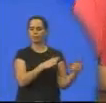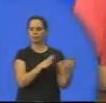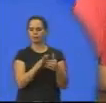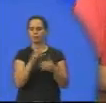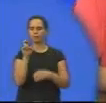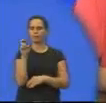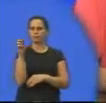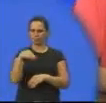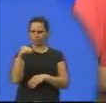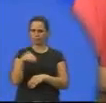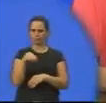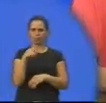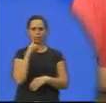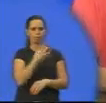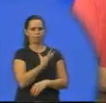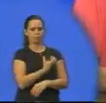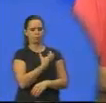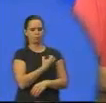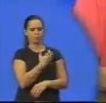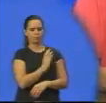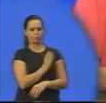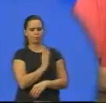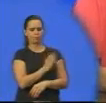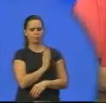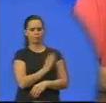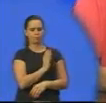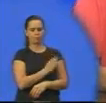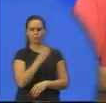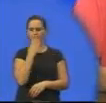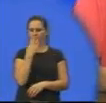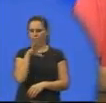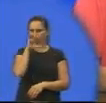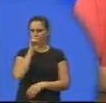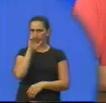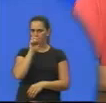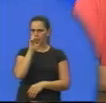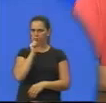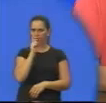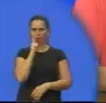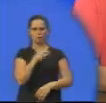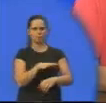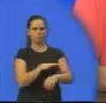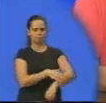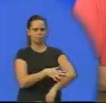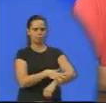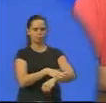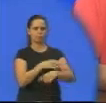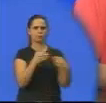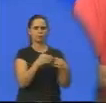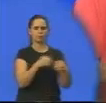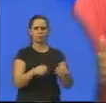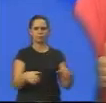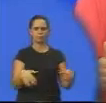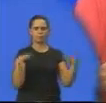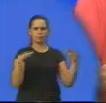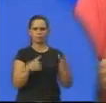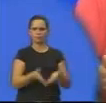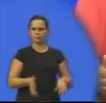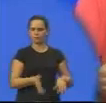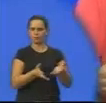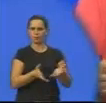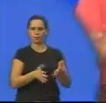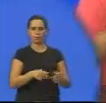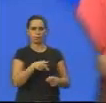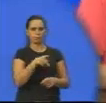quinto minuto? O ritmo cardíaco do bebê, o ritmo respiratório, o tônus muscular, a reação e a estimulação